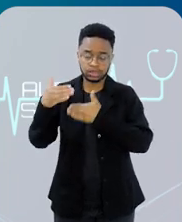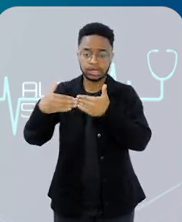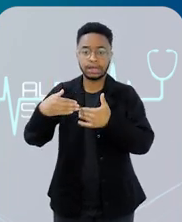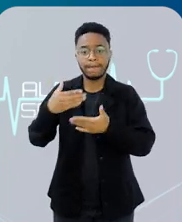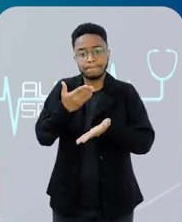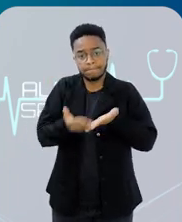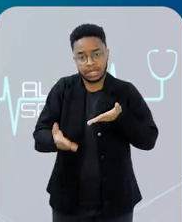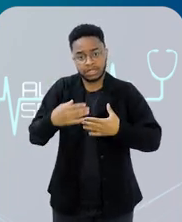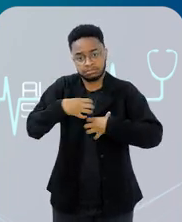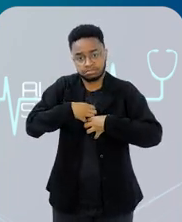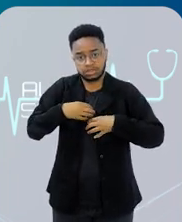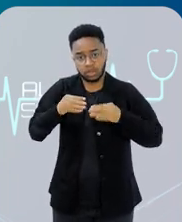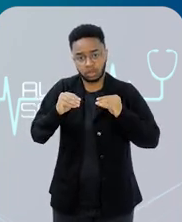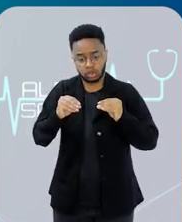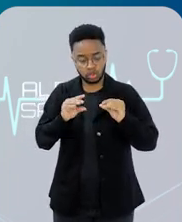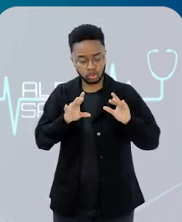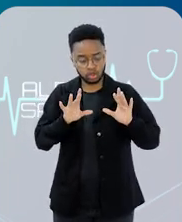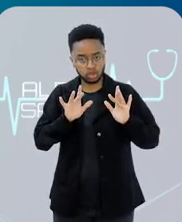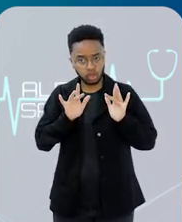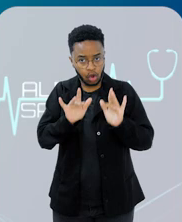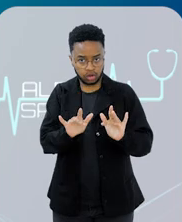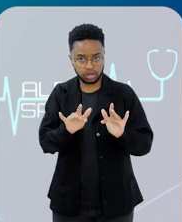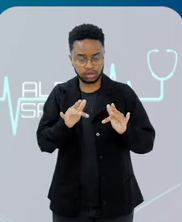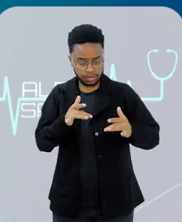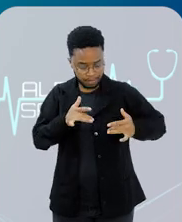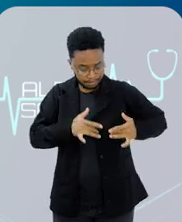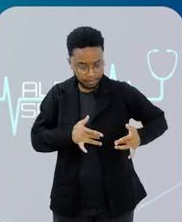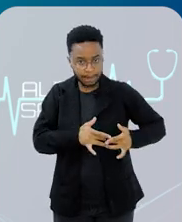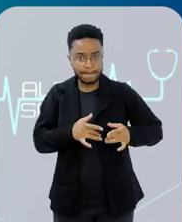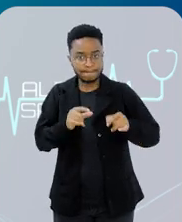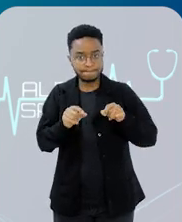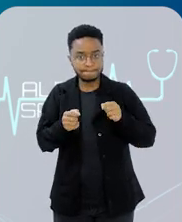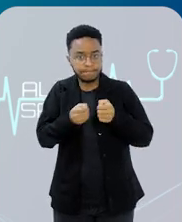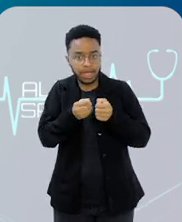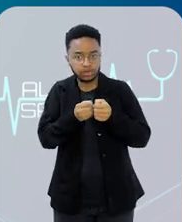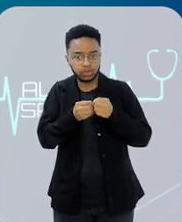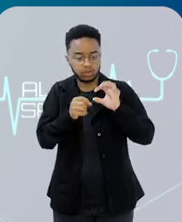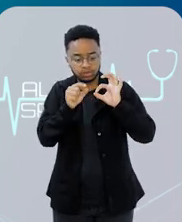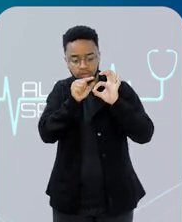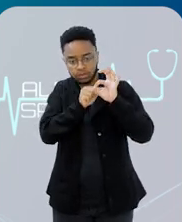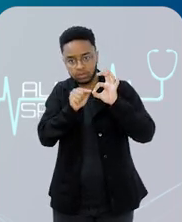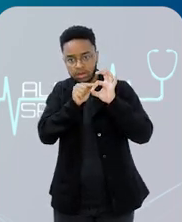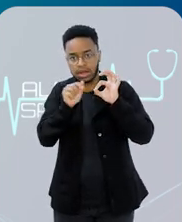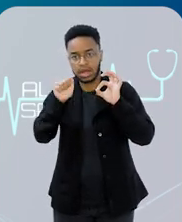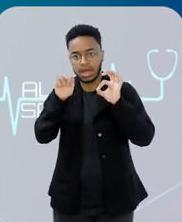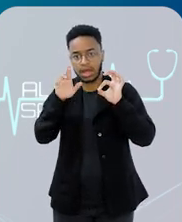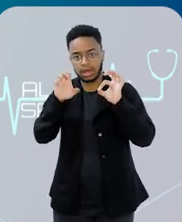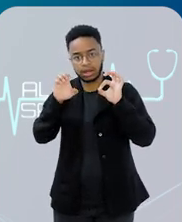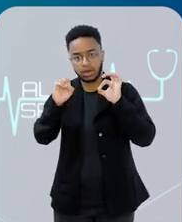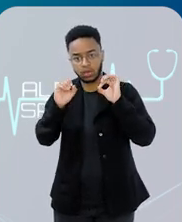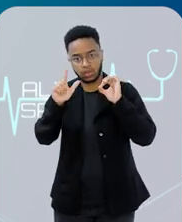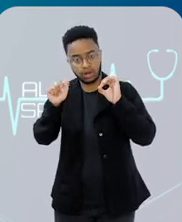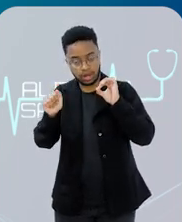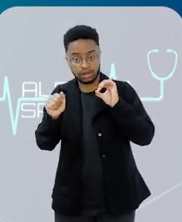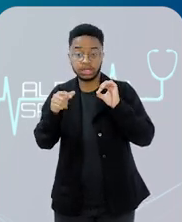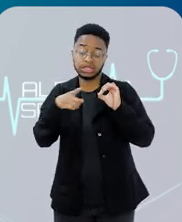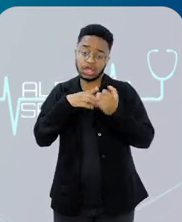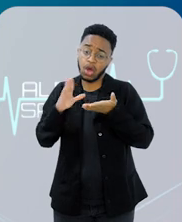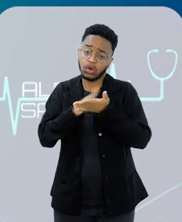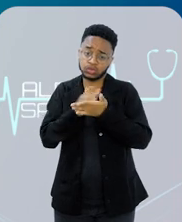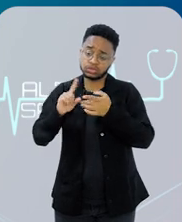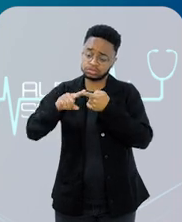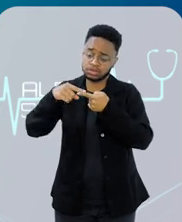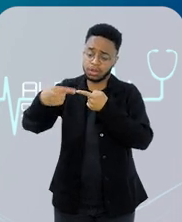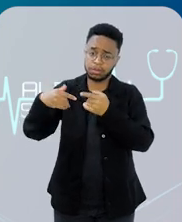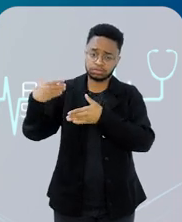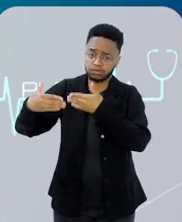de sensibilidade tátil da pele em volta da areola e da areola. Tem pacientes que essa sensibilidade volta